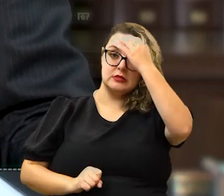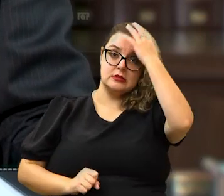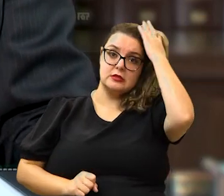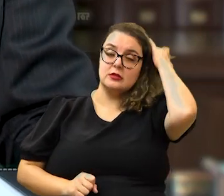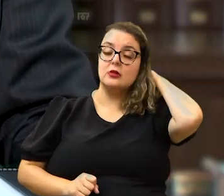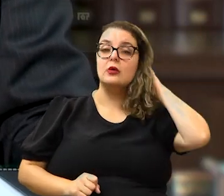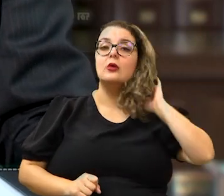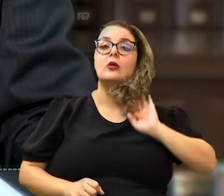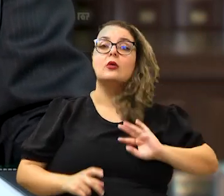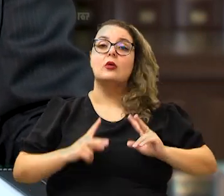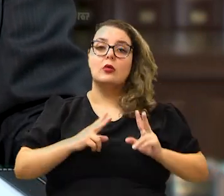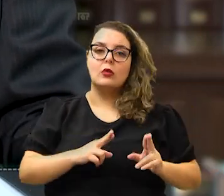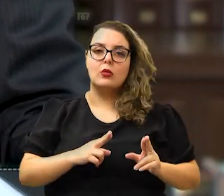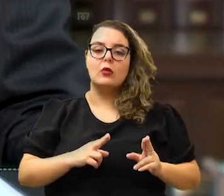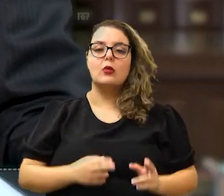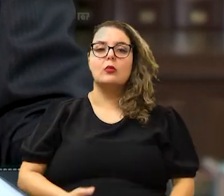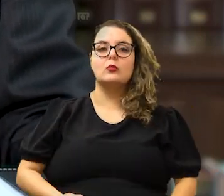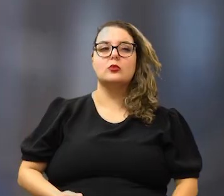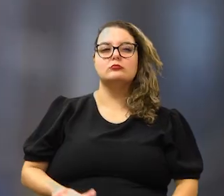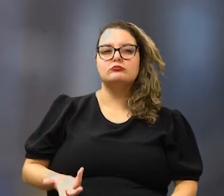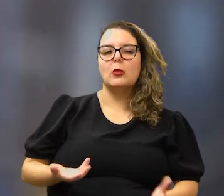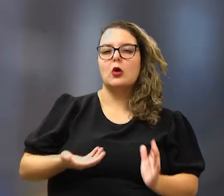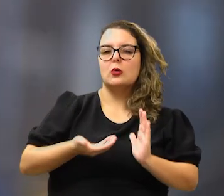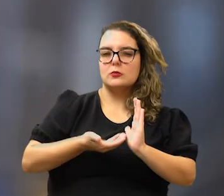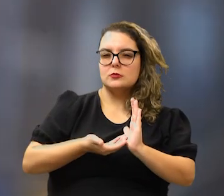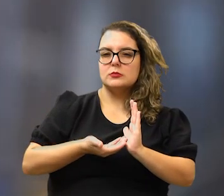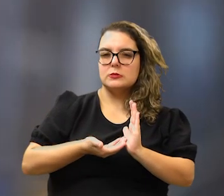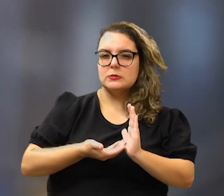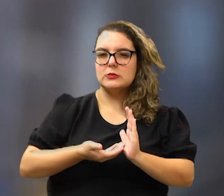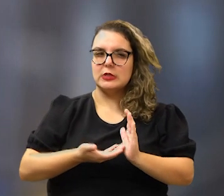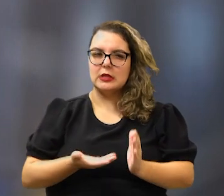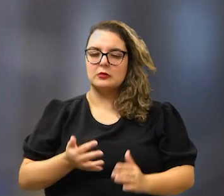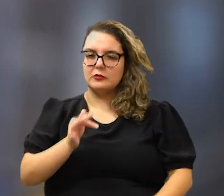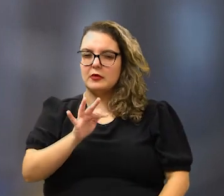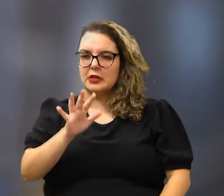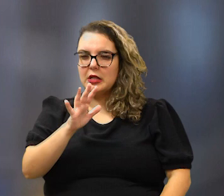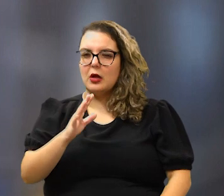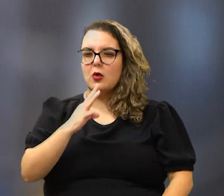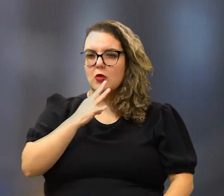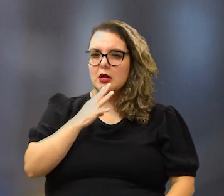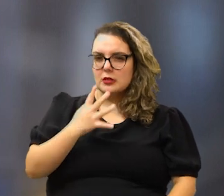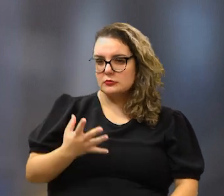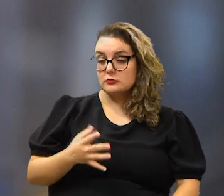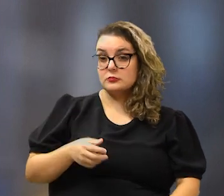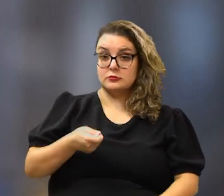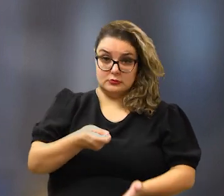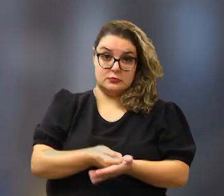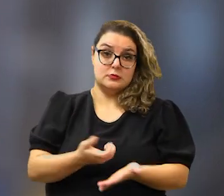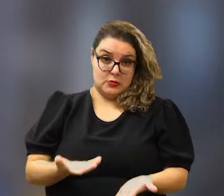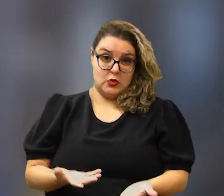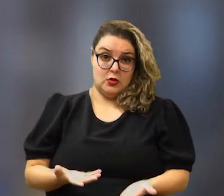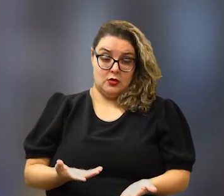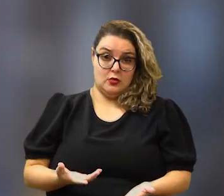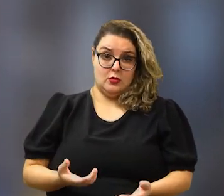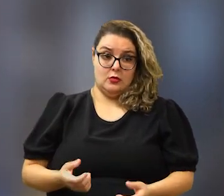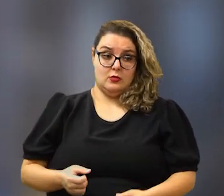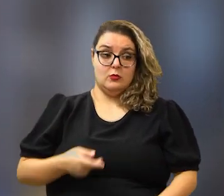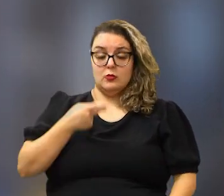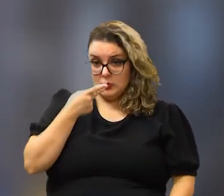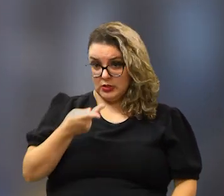remonta a essa Inglaterra do século XIV. Não se pode desprezar que a Constituição da República